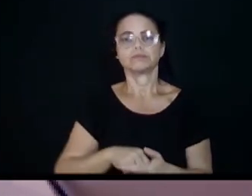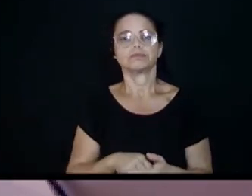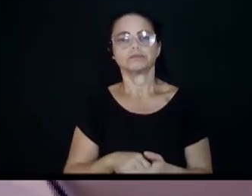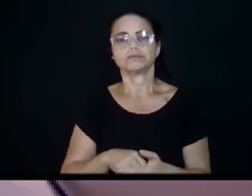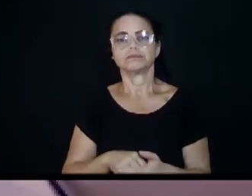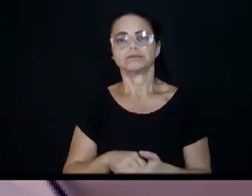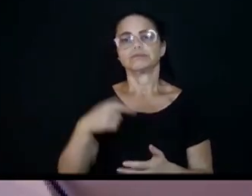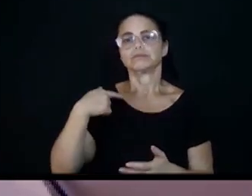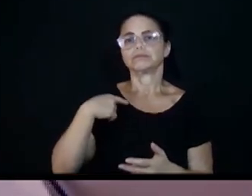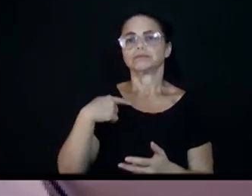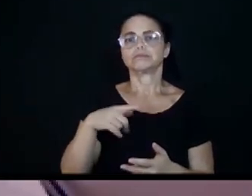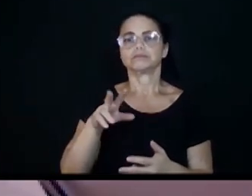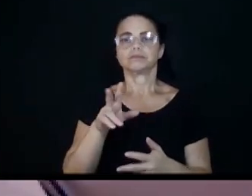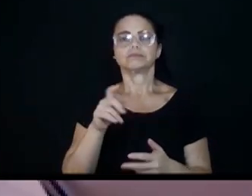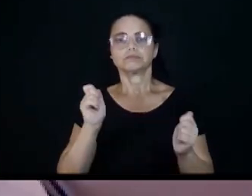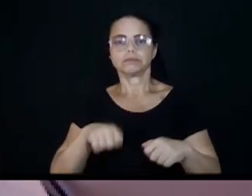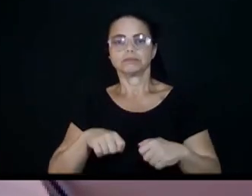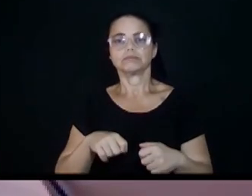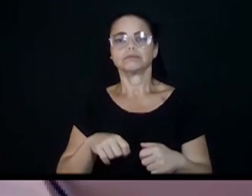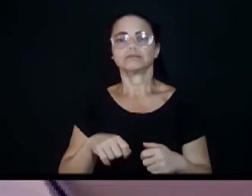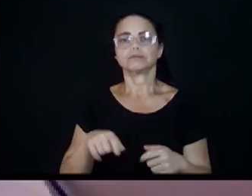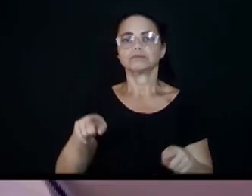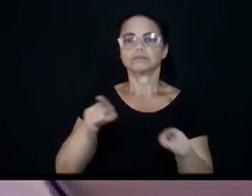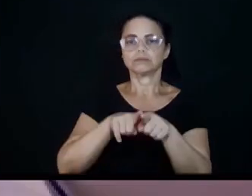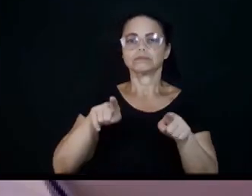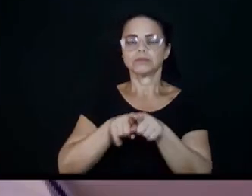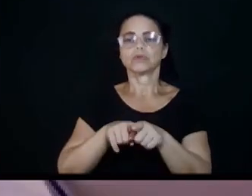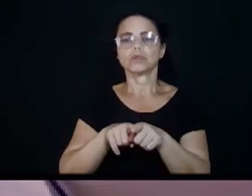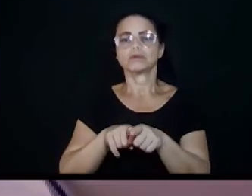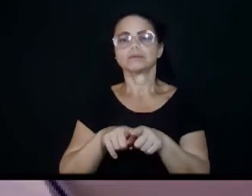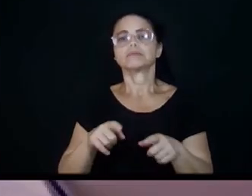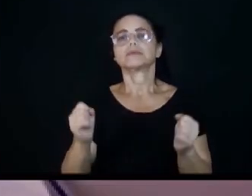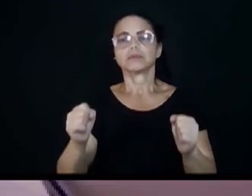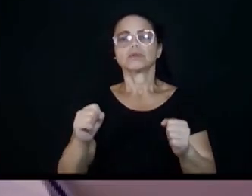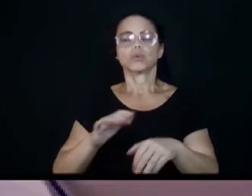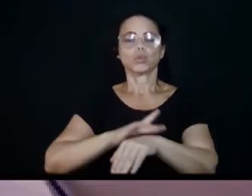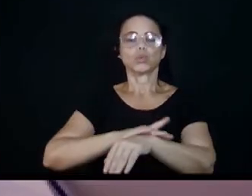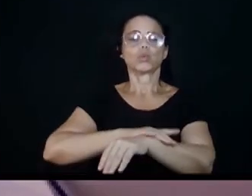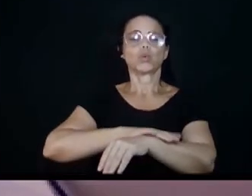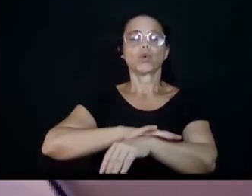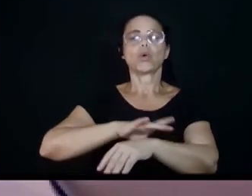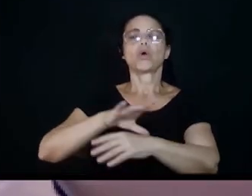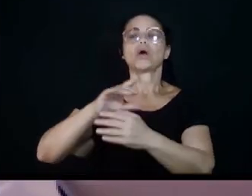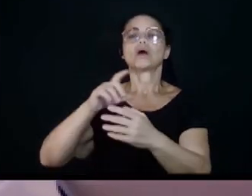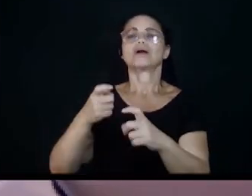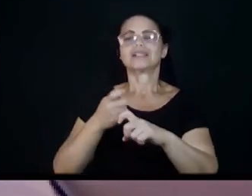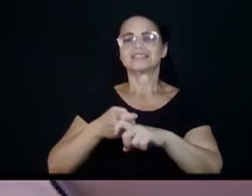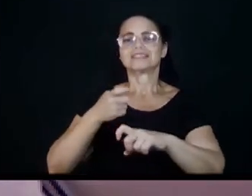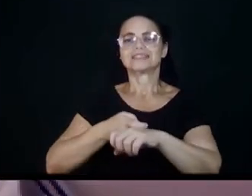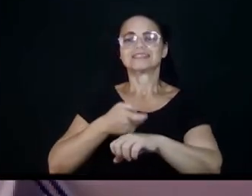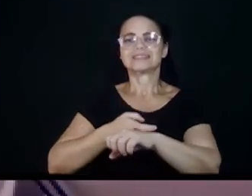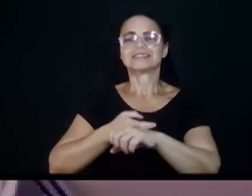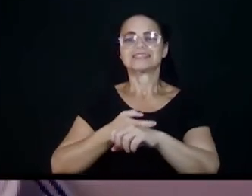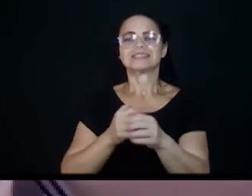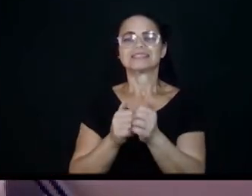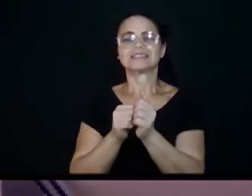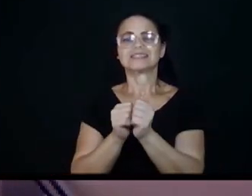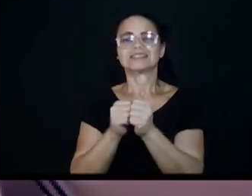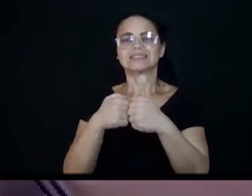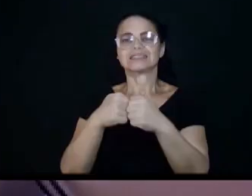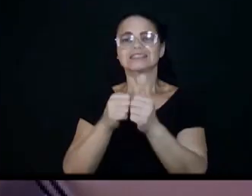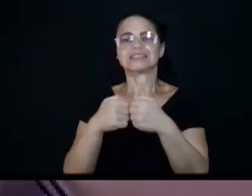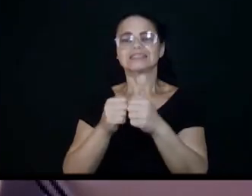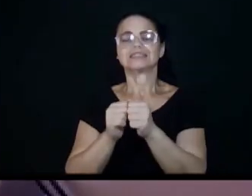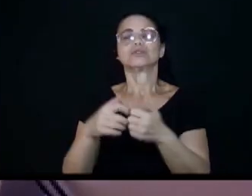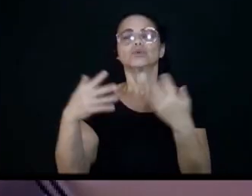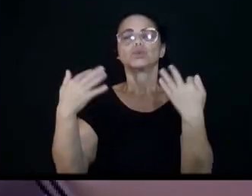ter fibromialgia também, né? Então, é uma associação que a gente vê, porque a fibromialgia, muitas vezes,